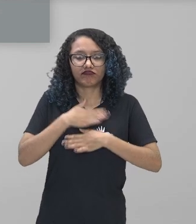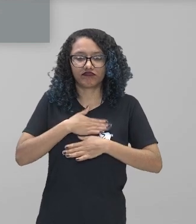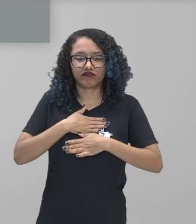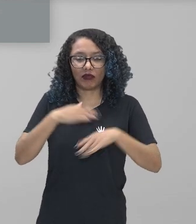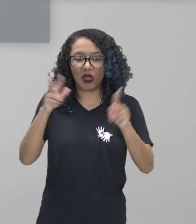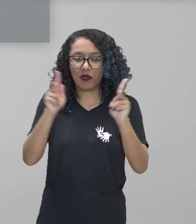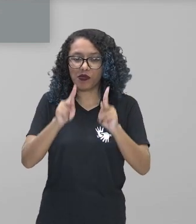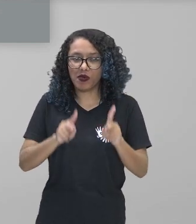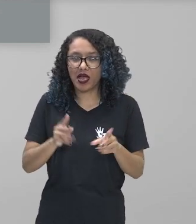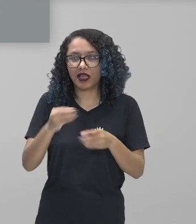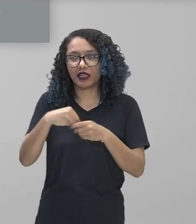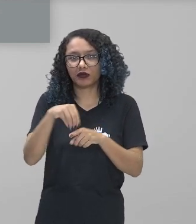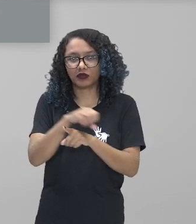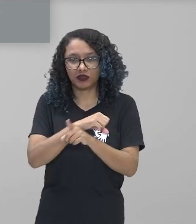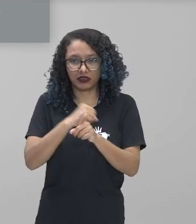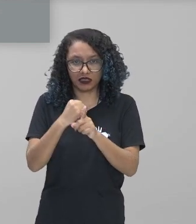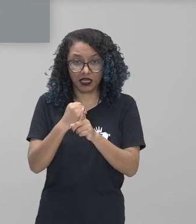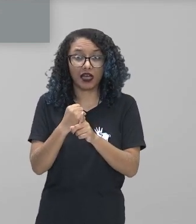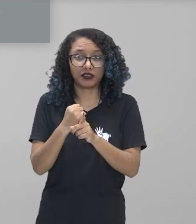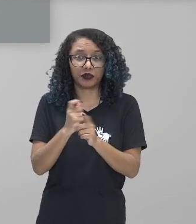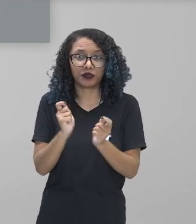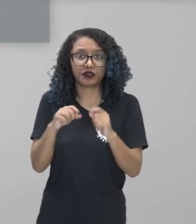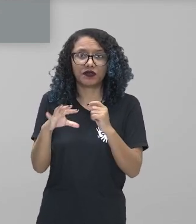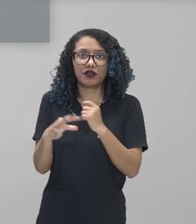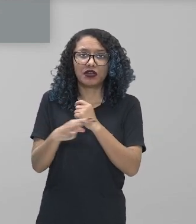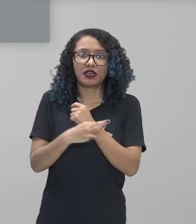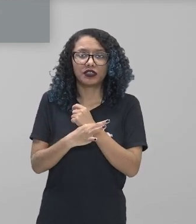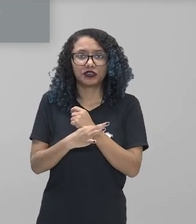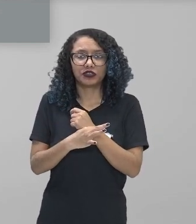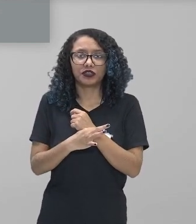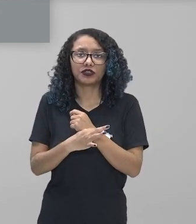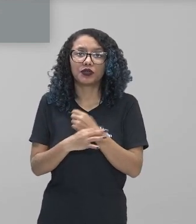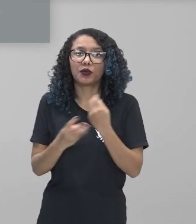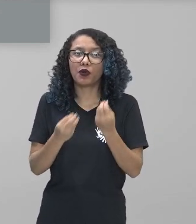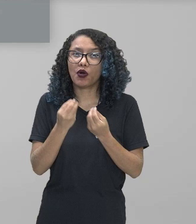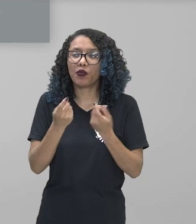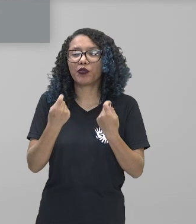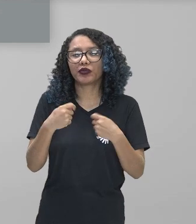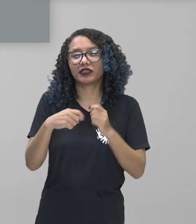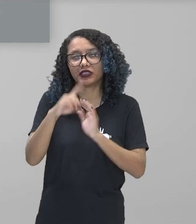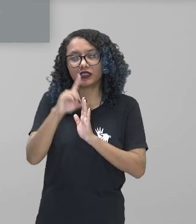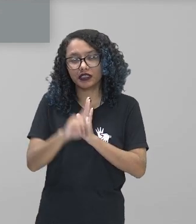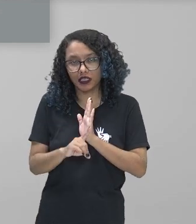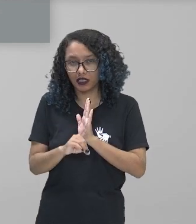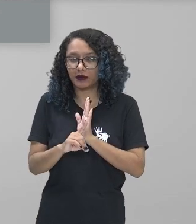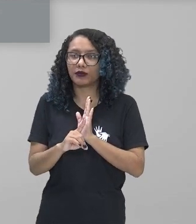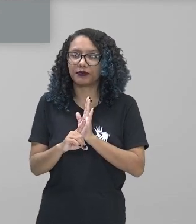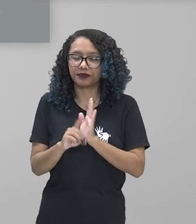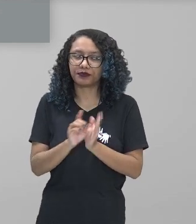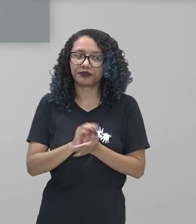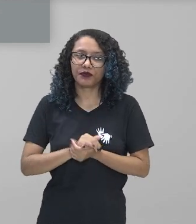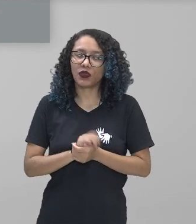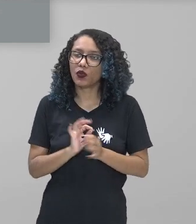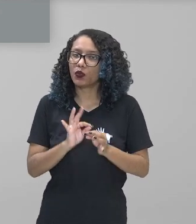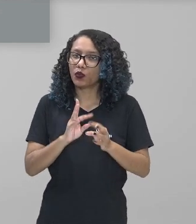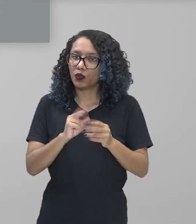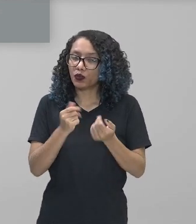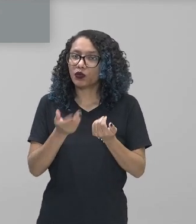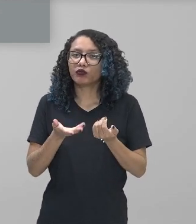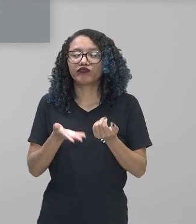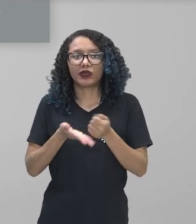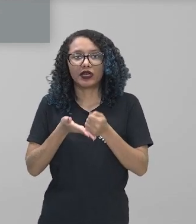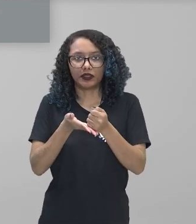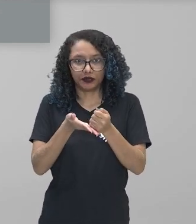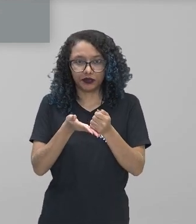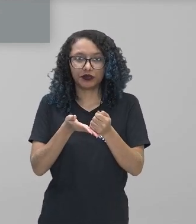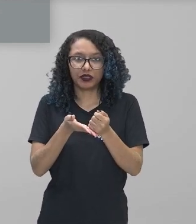sociedade são os direitos, Todos esses direitos aí, eles ajudam, então, para que as pessoas